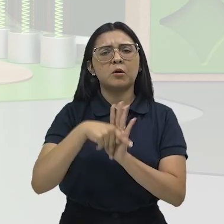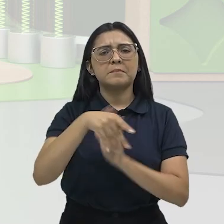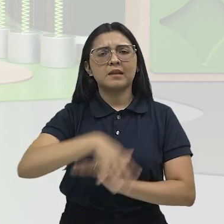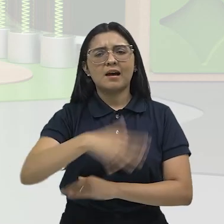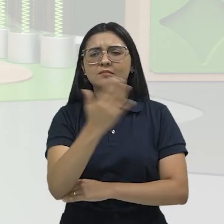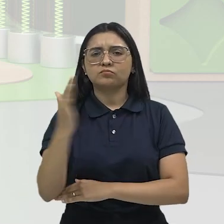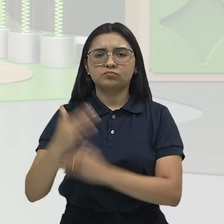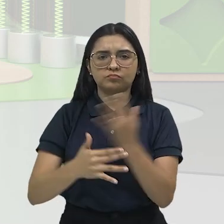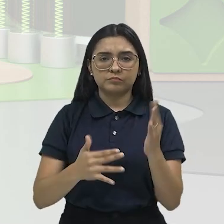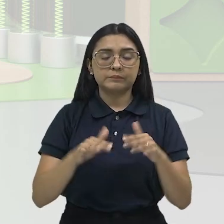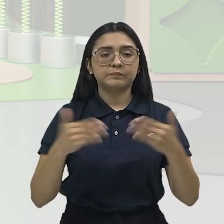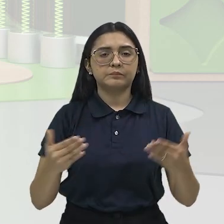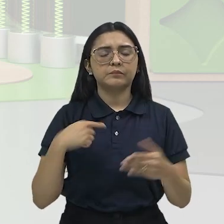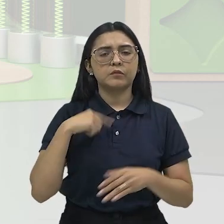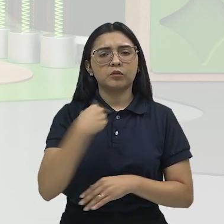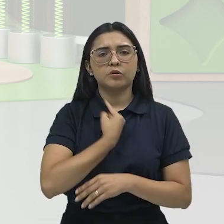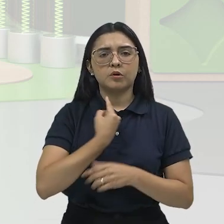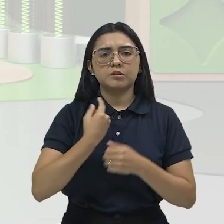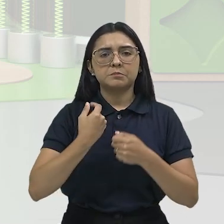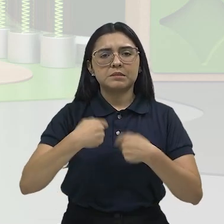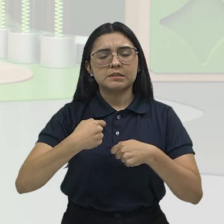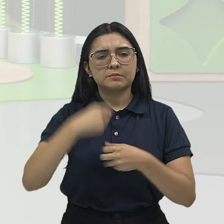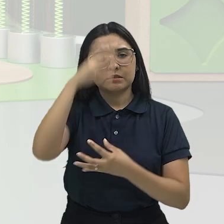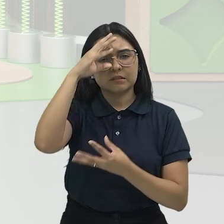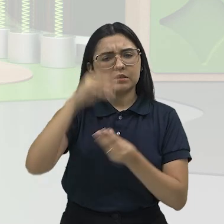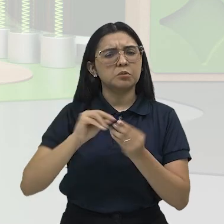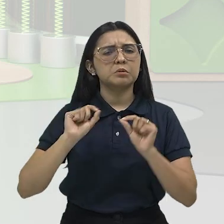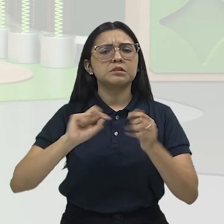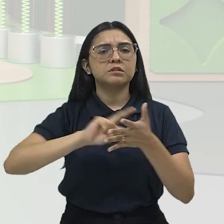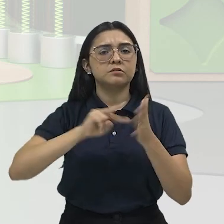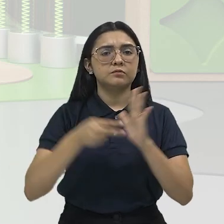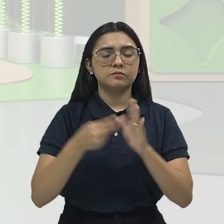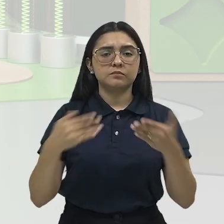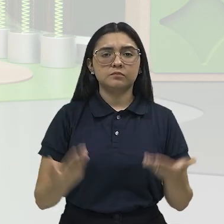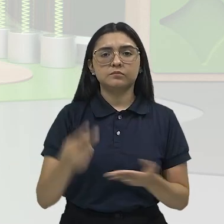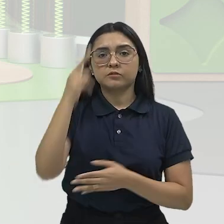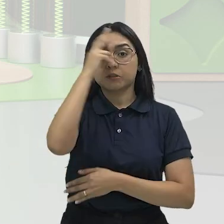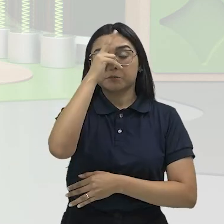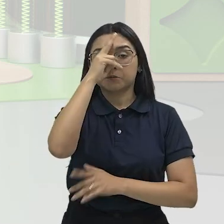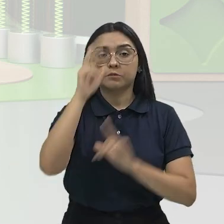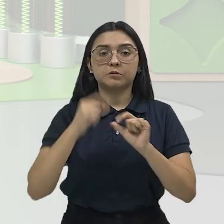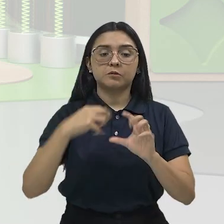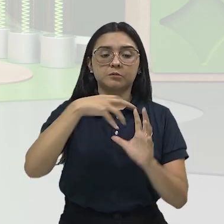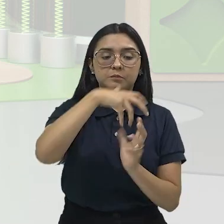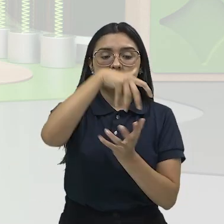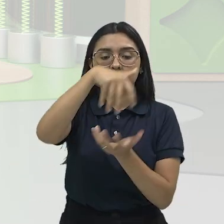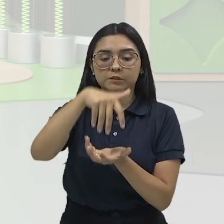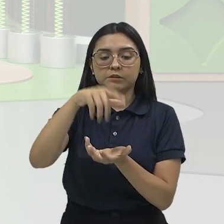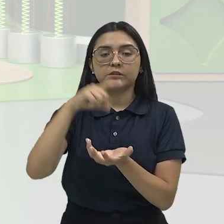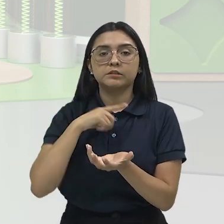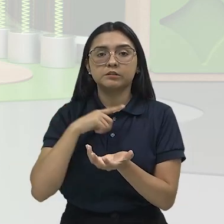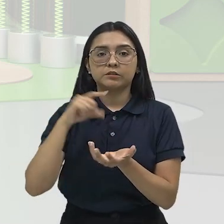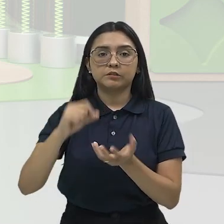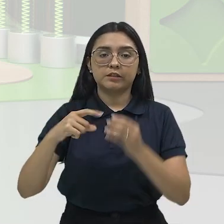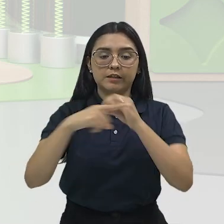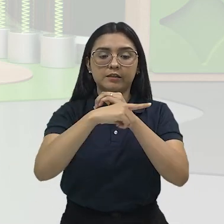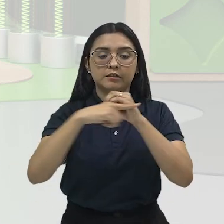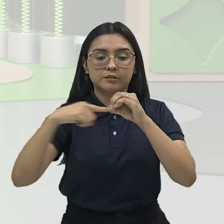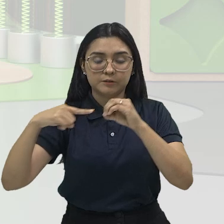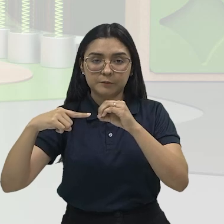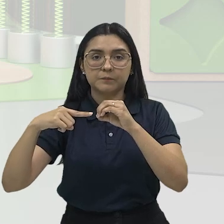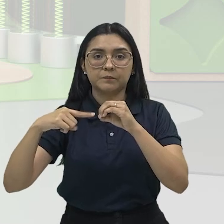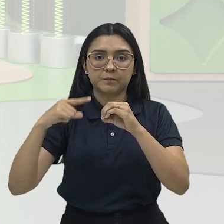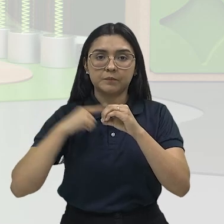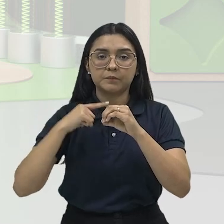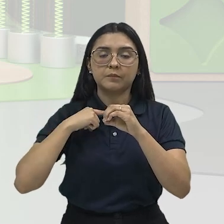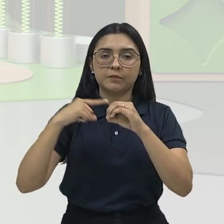gente precisa entender o que significa isso, né? Vamos lembrar aí que o nosso planeta ele tem a linha do Equador, que